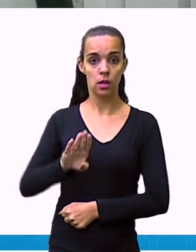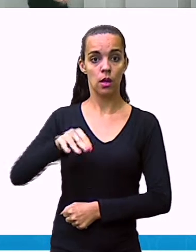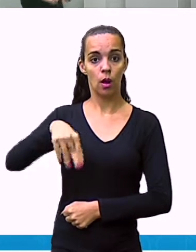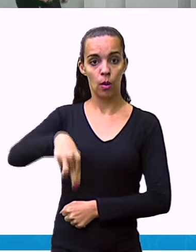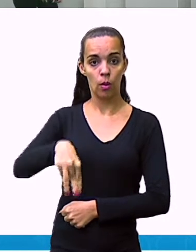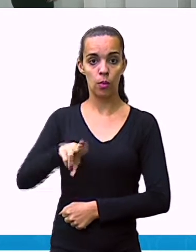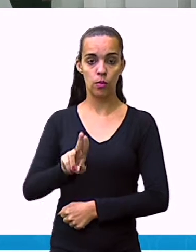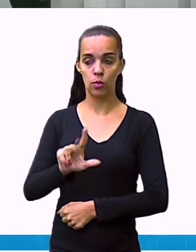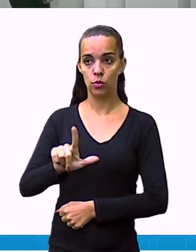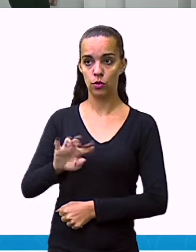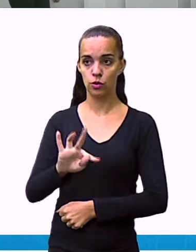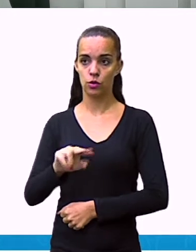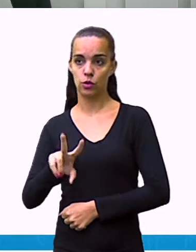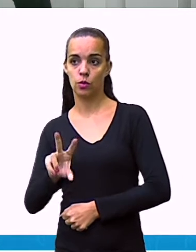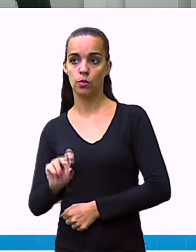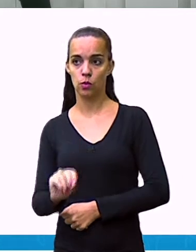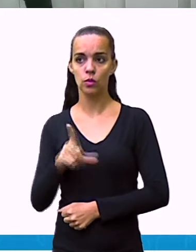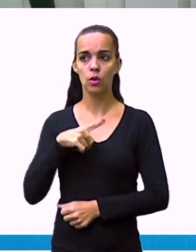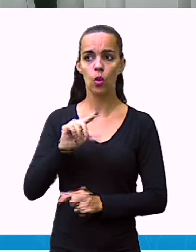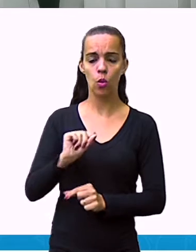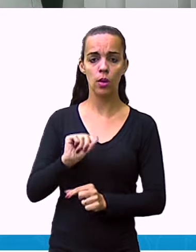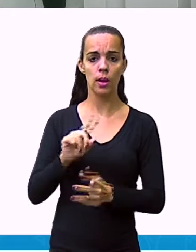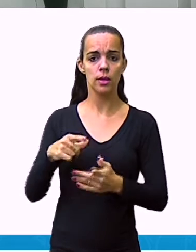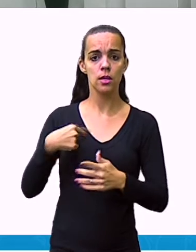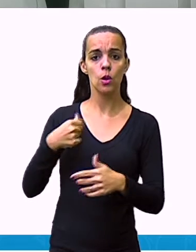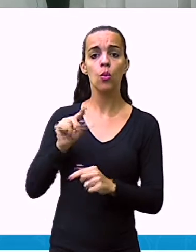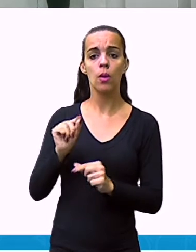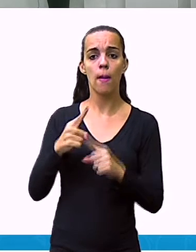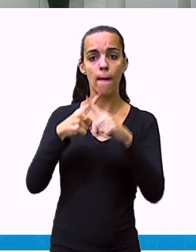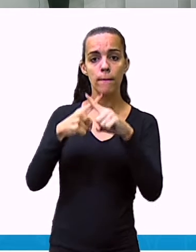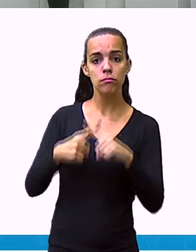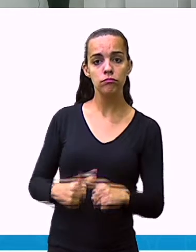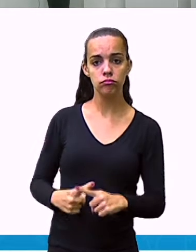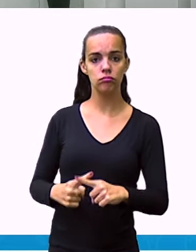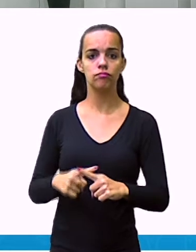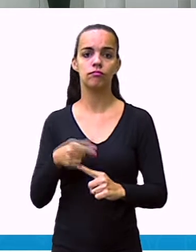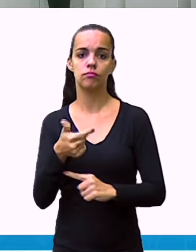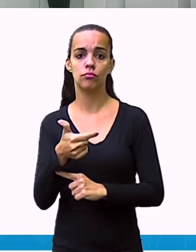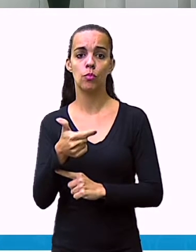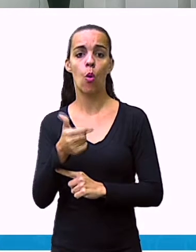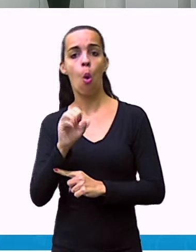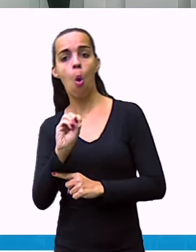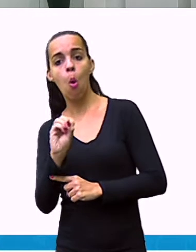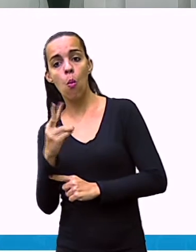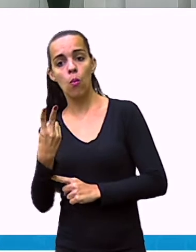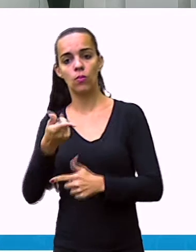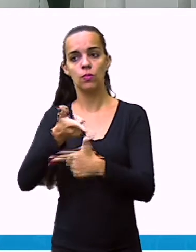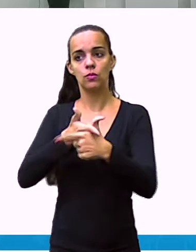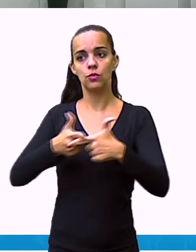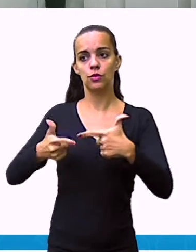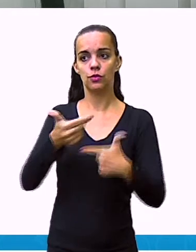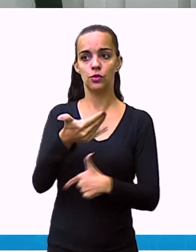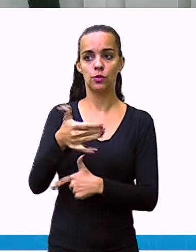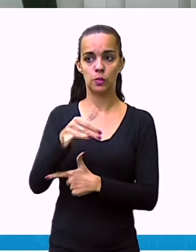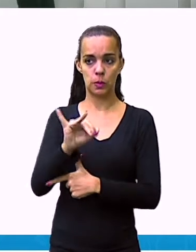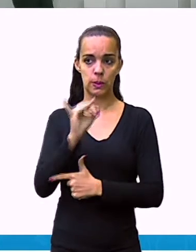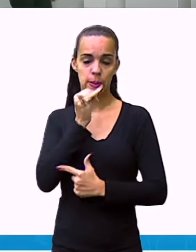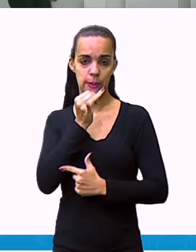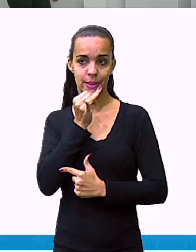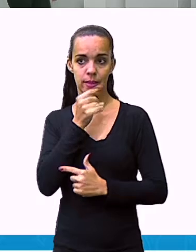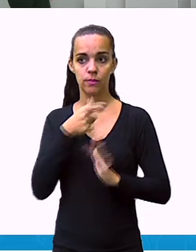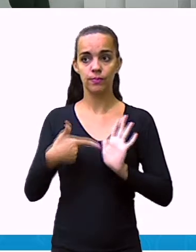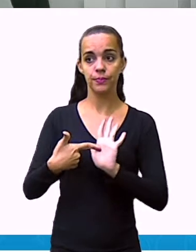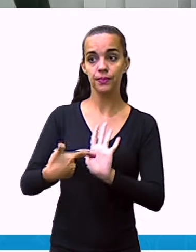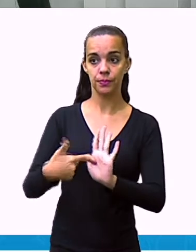por 10 então Aqui nós temos um diagrama aqui né aqui olha aqui está o grama